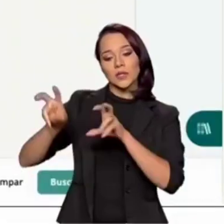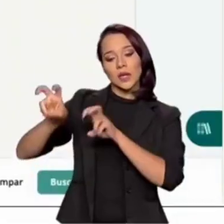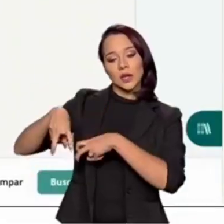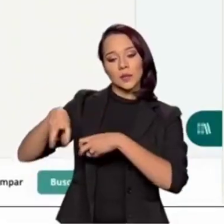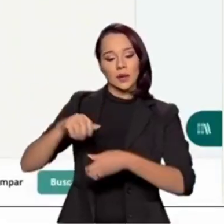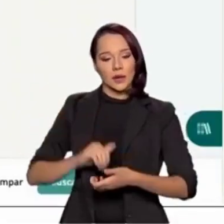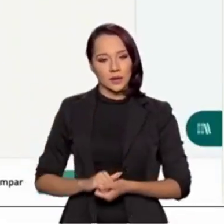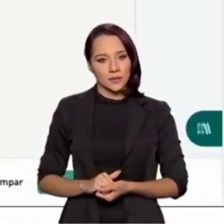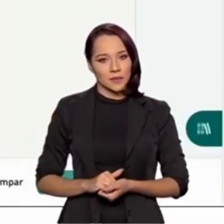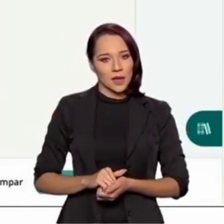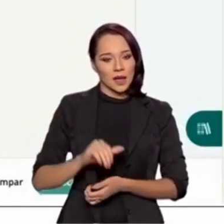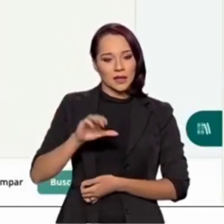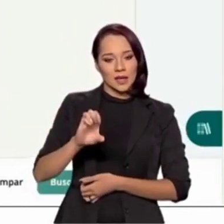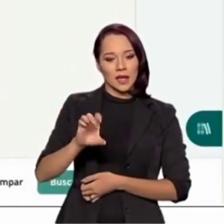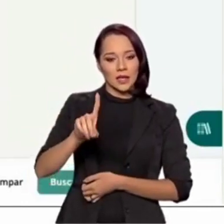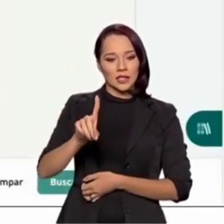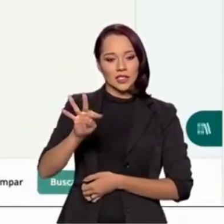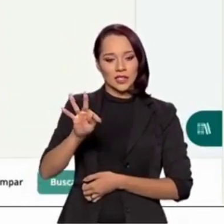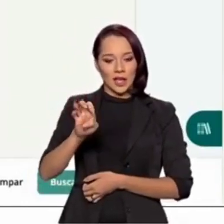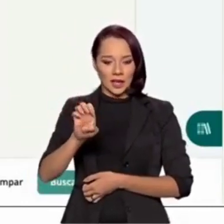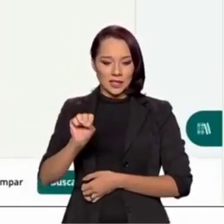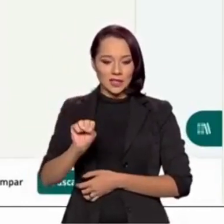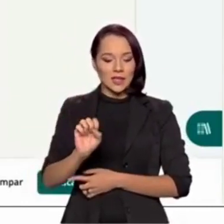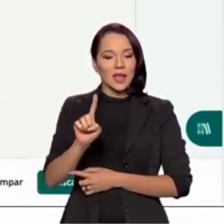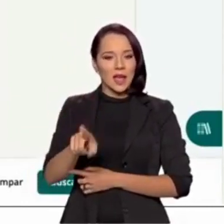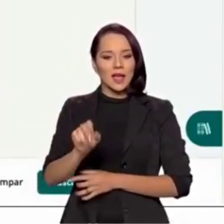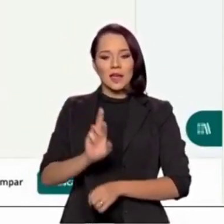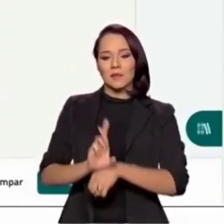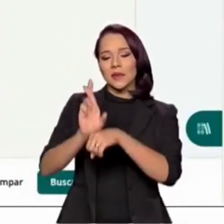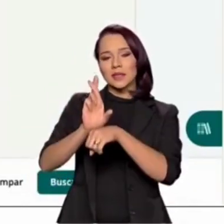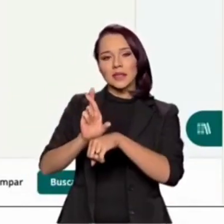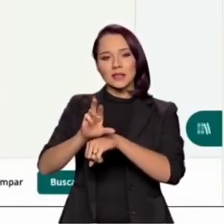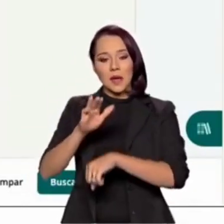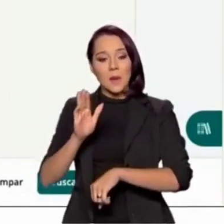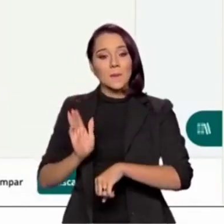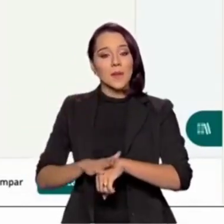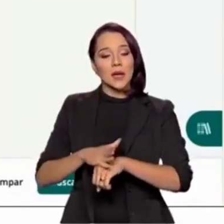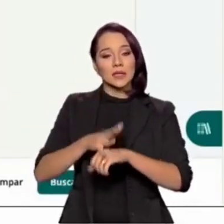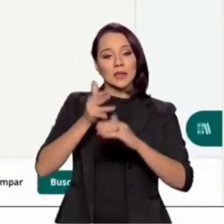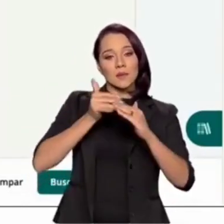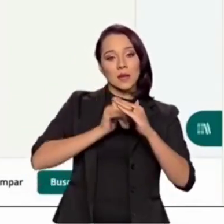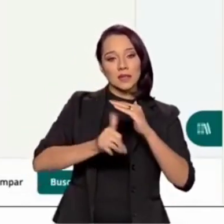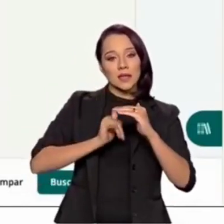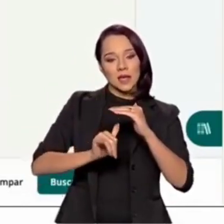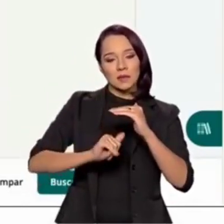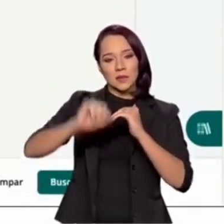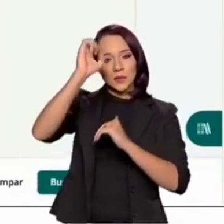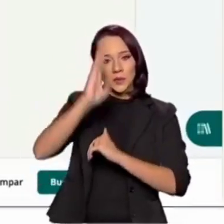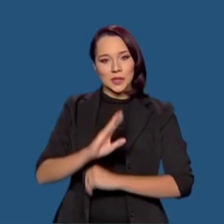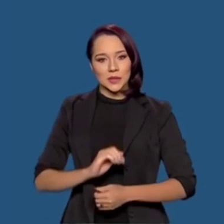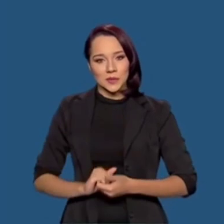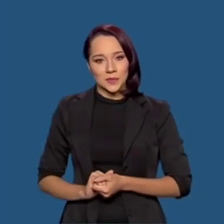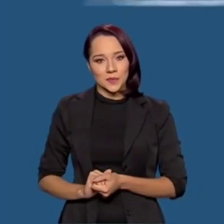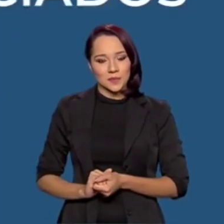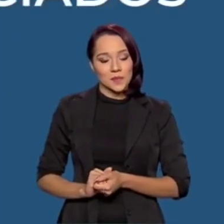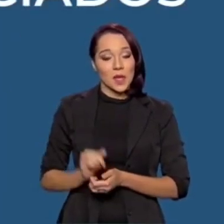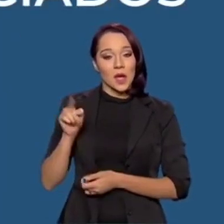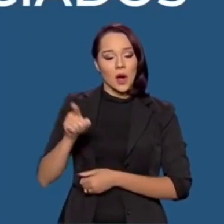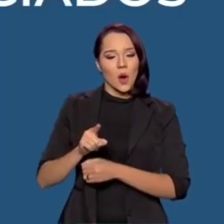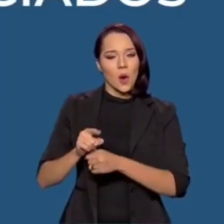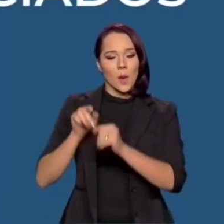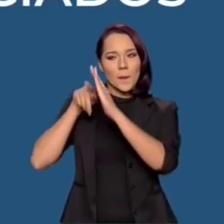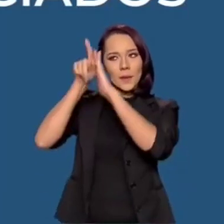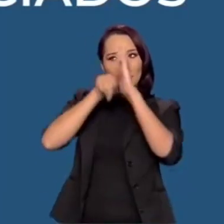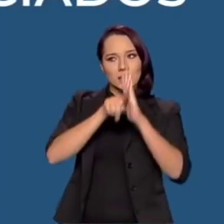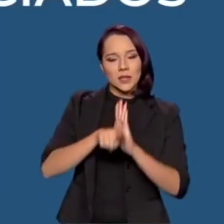As chamadas EdTechs são as que representam a maior parte das startups hoje no Brasil. De acordo com um